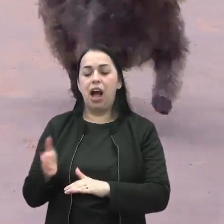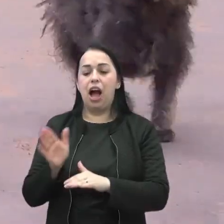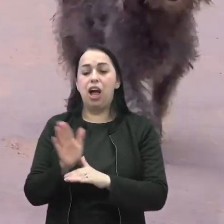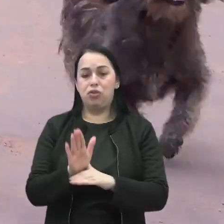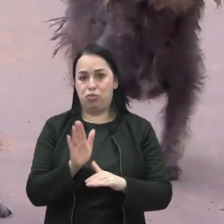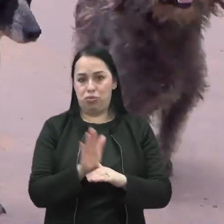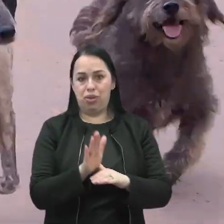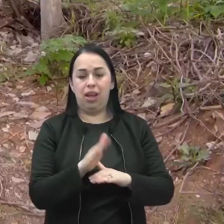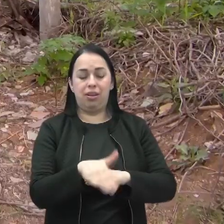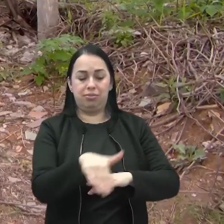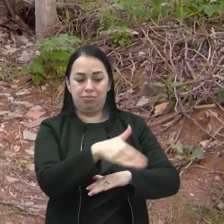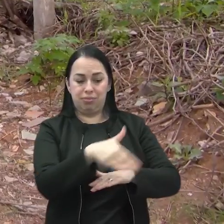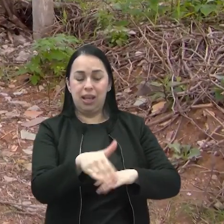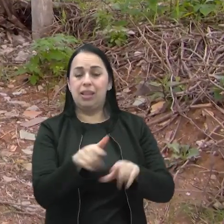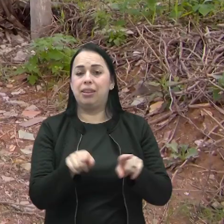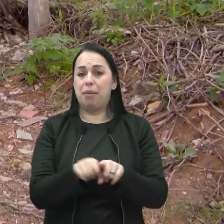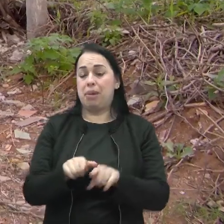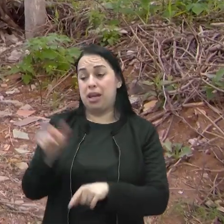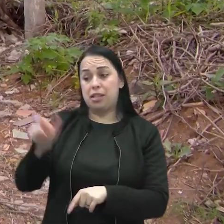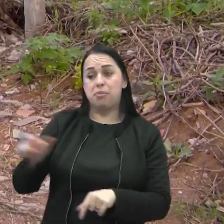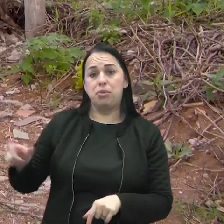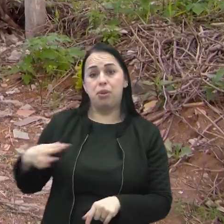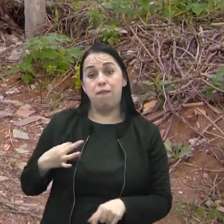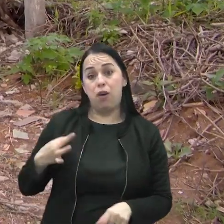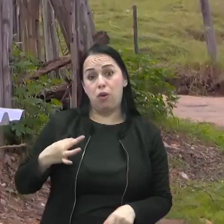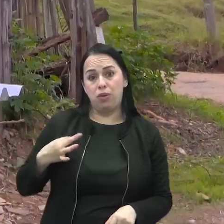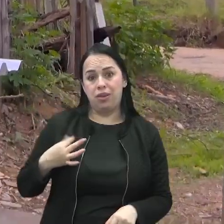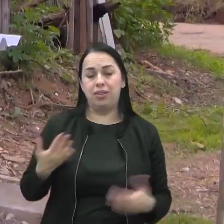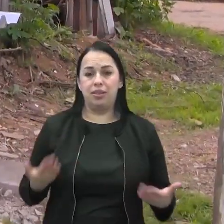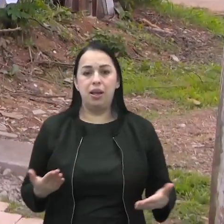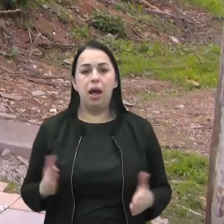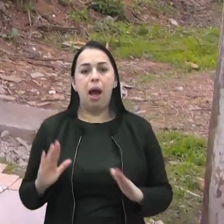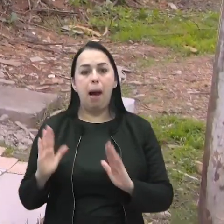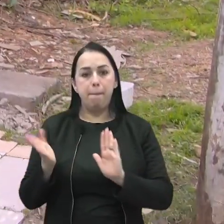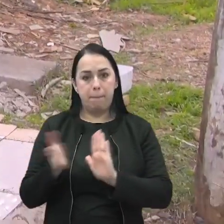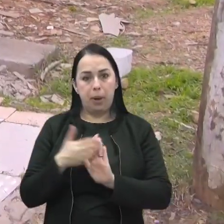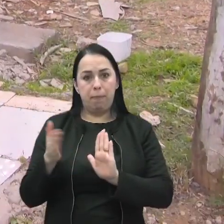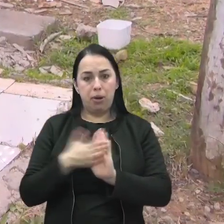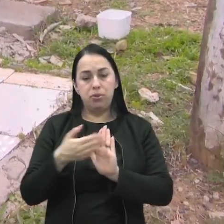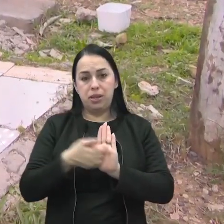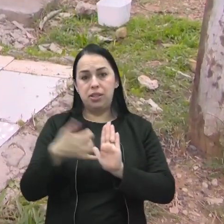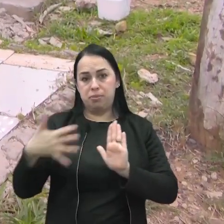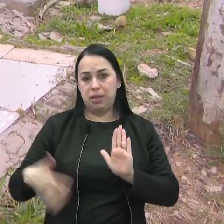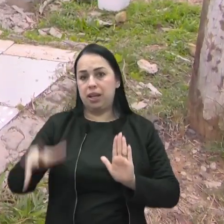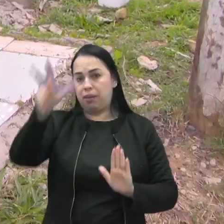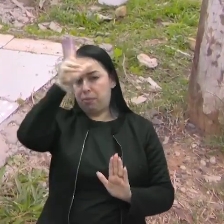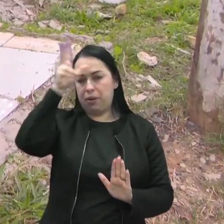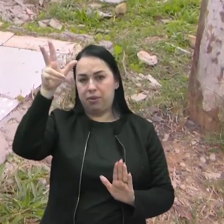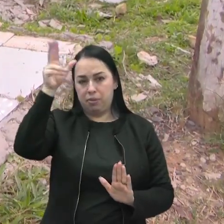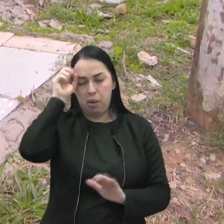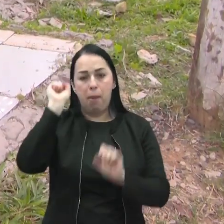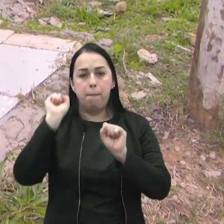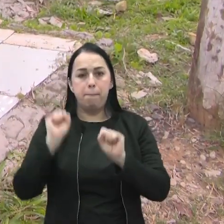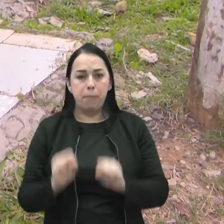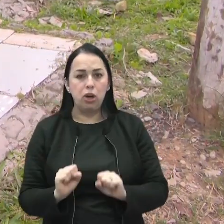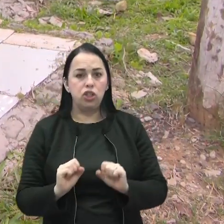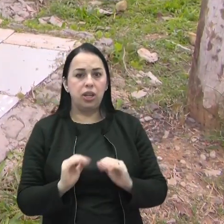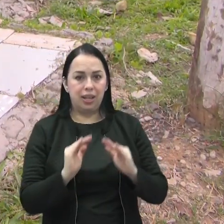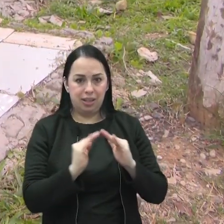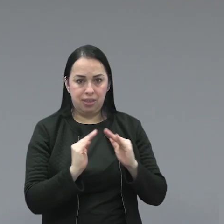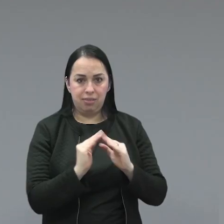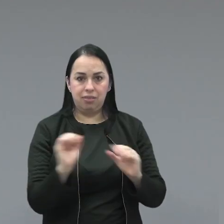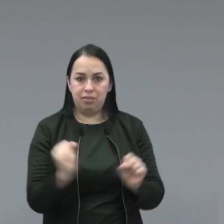os animais de rua e voluntários como a Thaís. A proposta autoriza a prefeitura a instalar essas casinhas